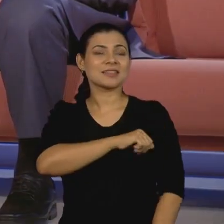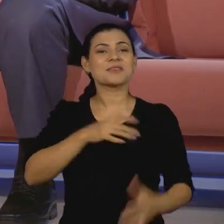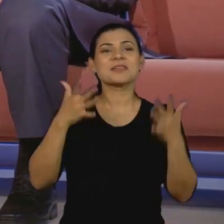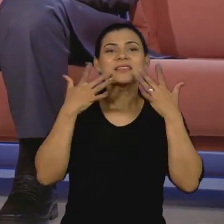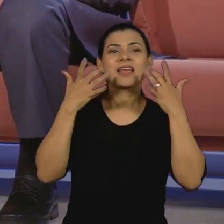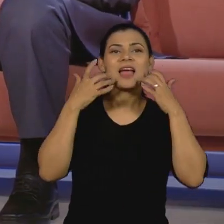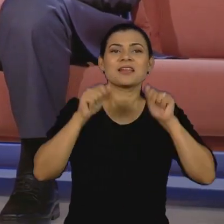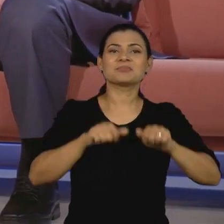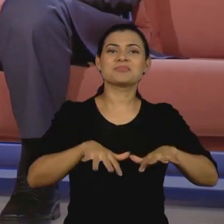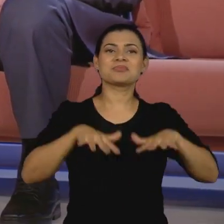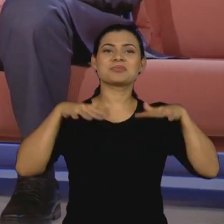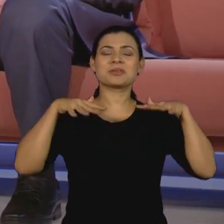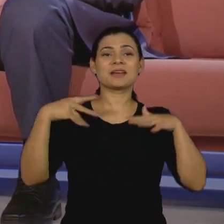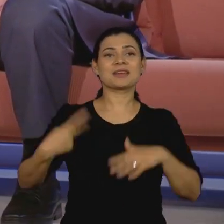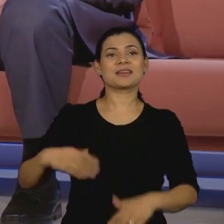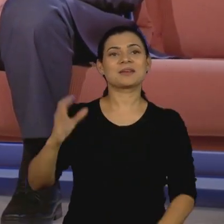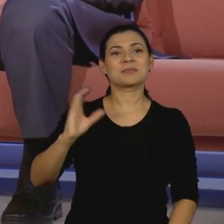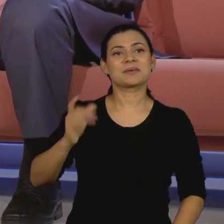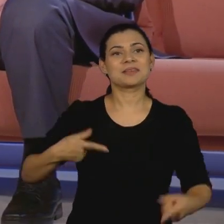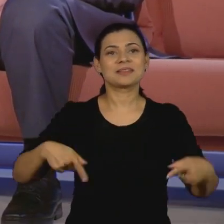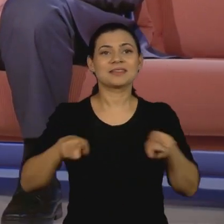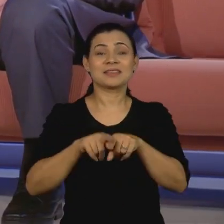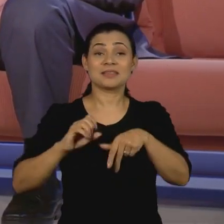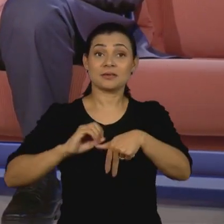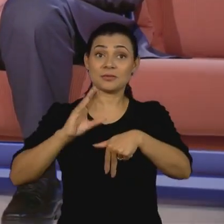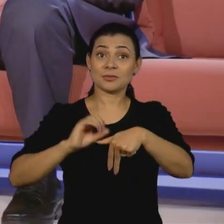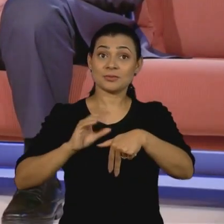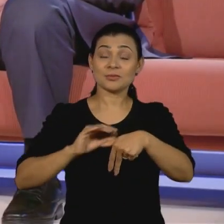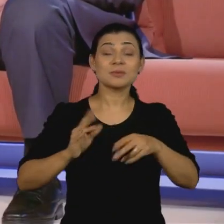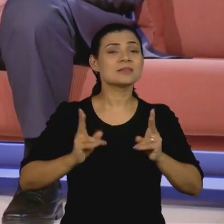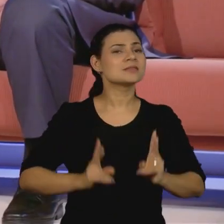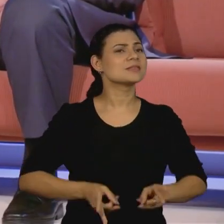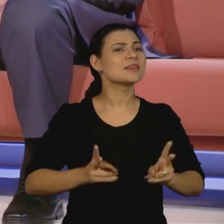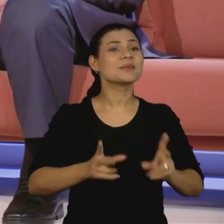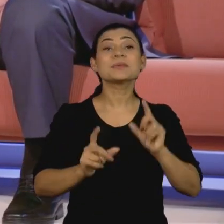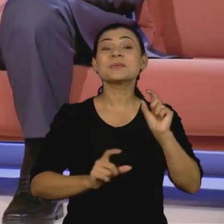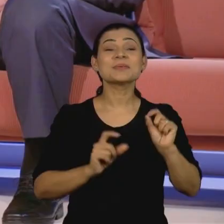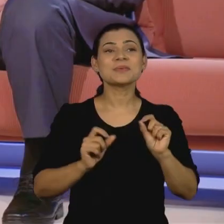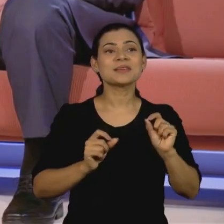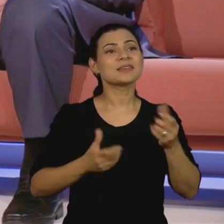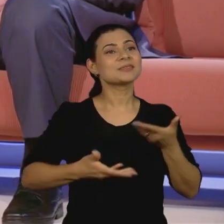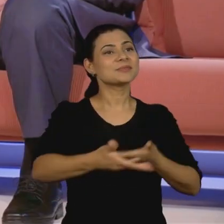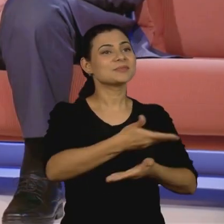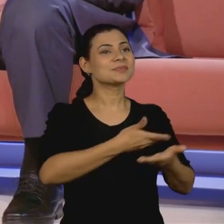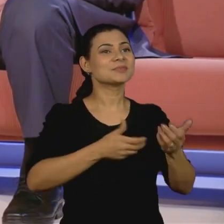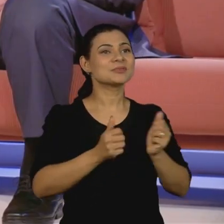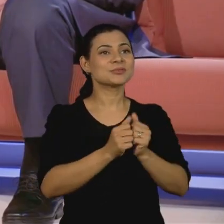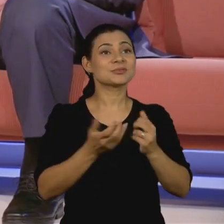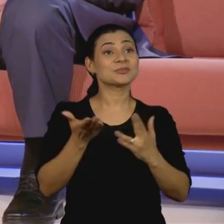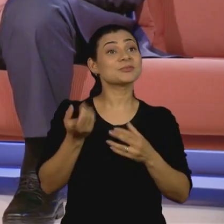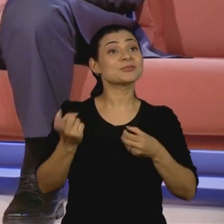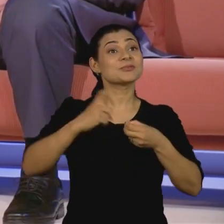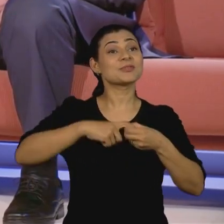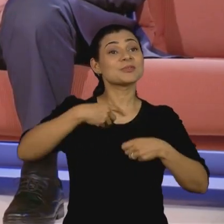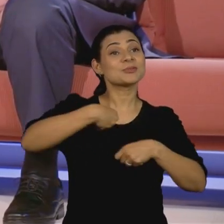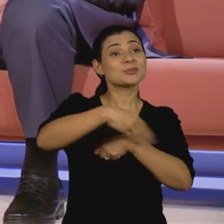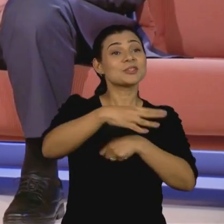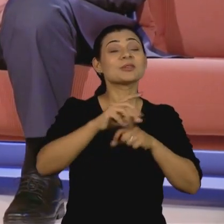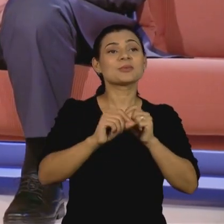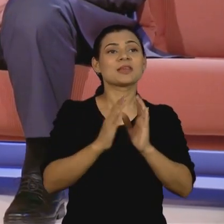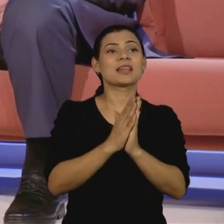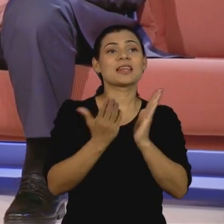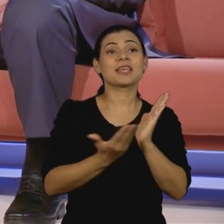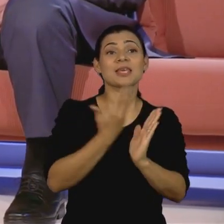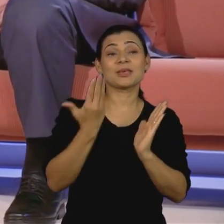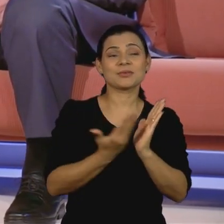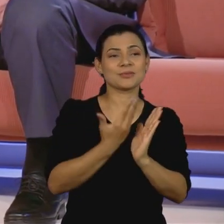de arena aqui de Copacabana com a TV Cultura. E sempre, na volta aqui do segundo bloco, a gente sugere um livro. O livro